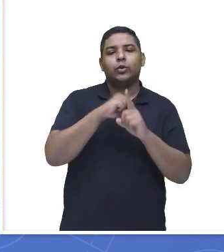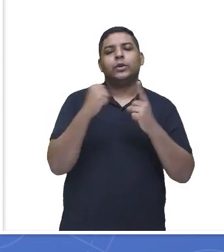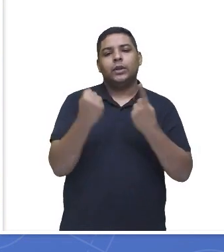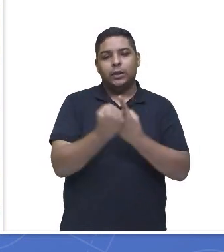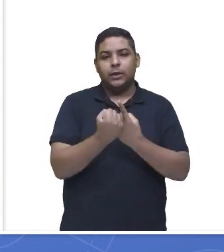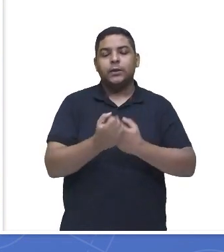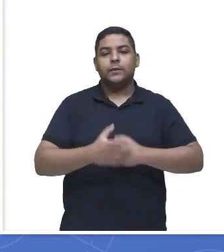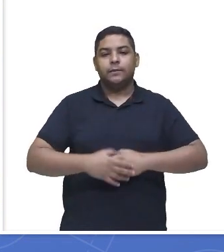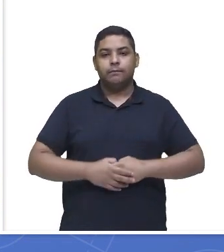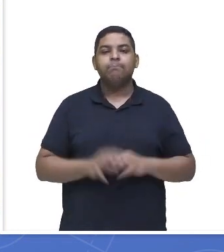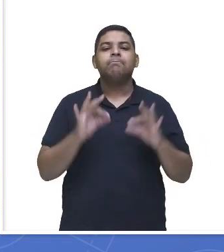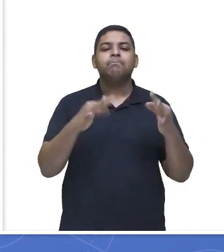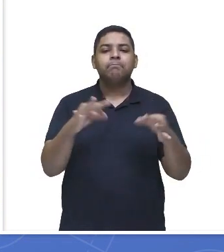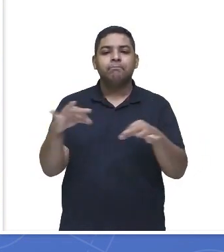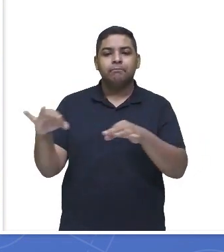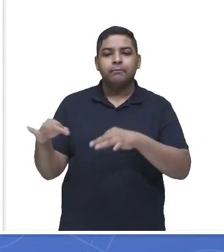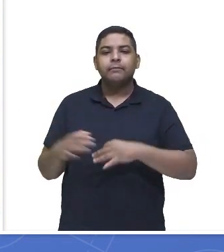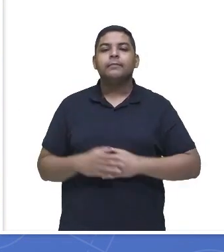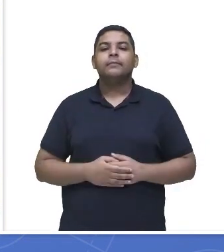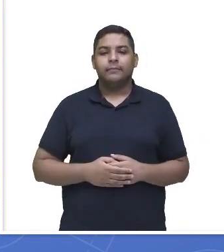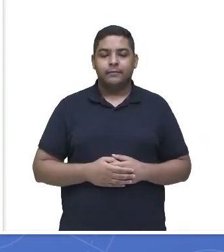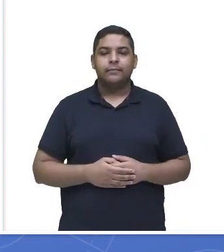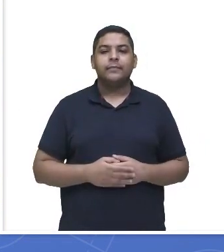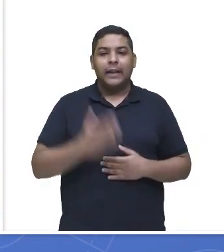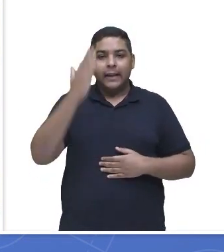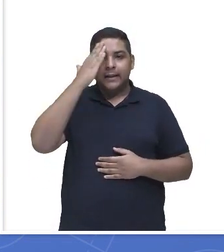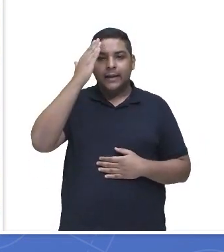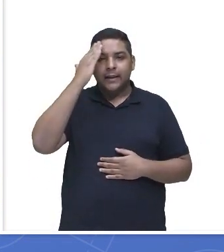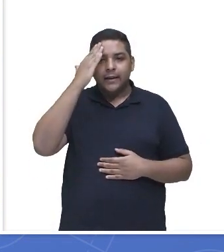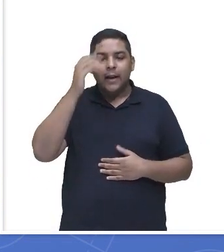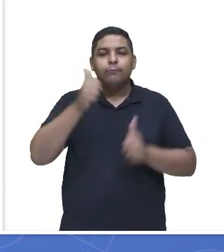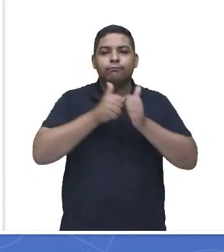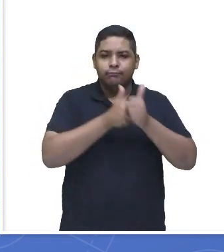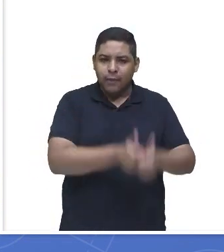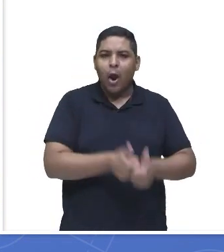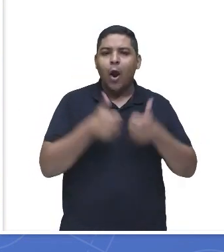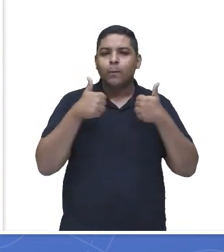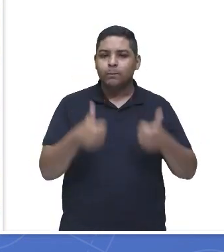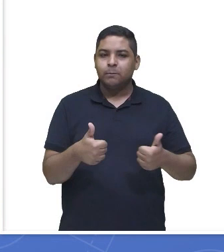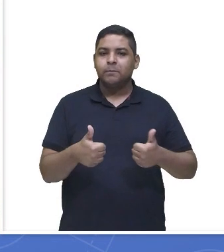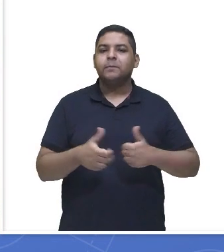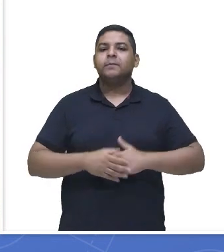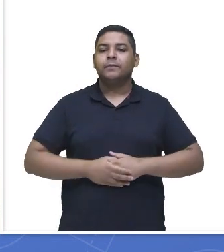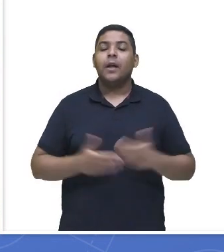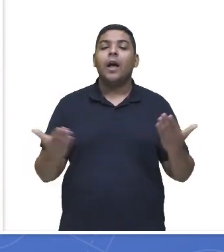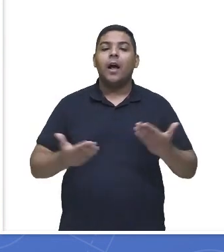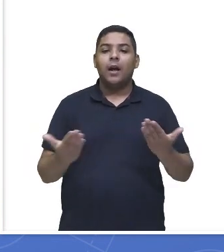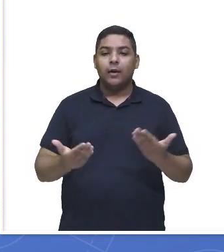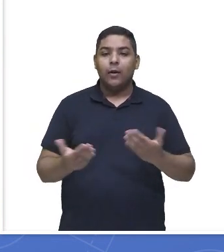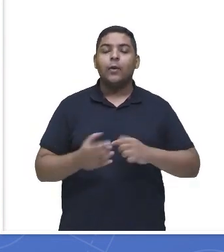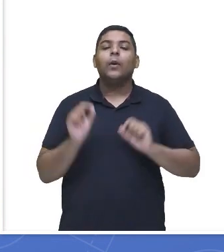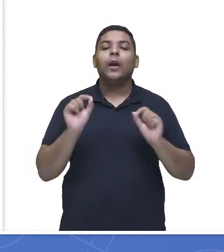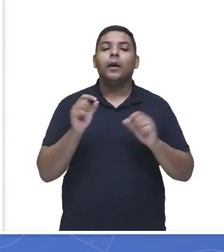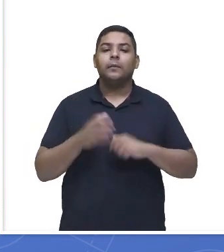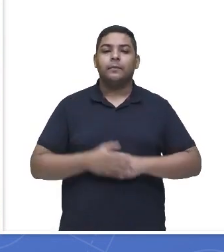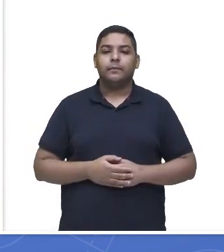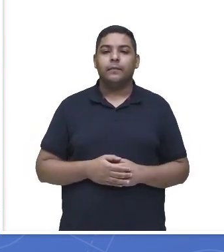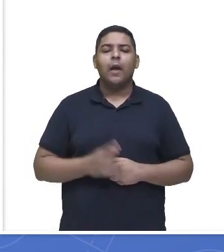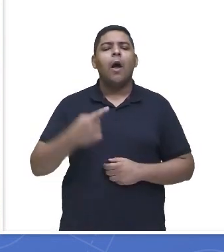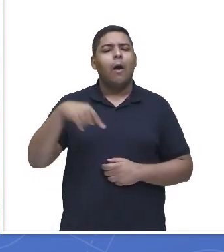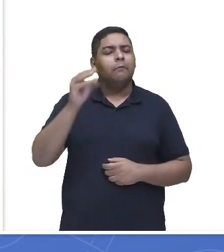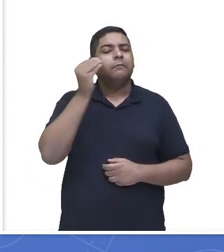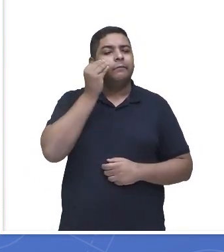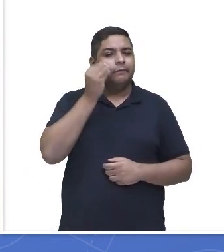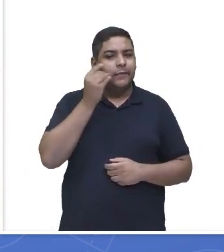então. Perfeito? Entenderam? Acompanharam? Vamos então fazer o seguinte? Vamos ver se vocês